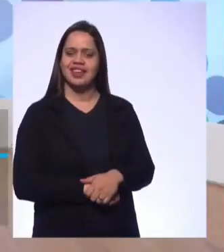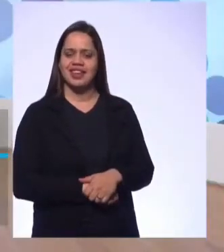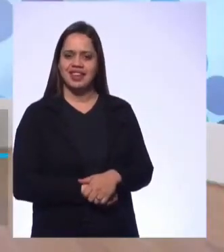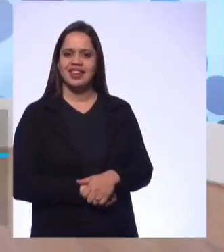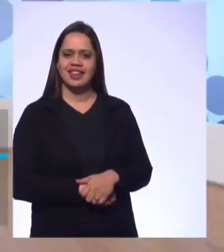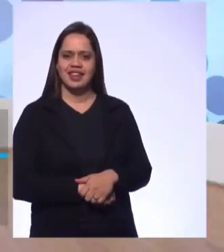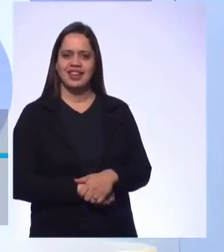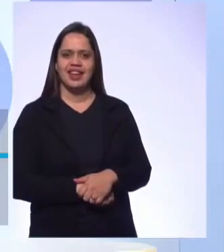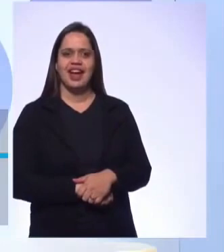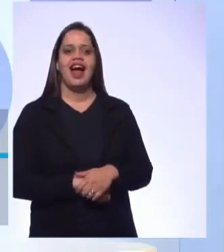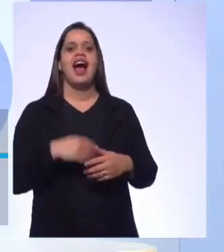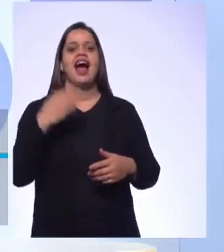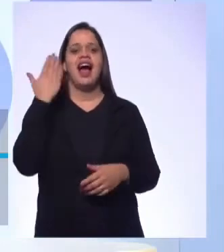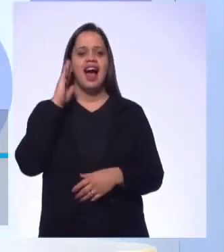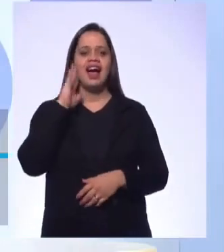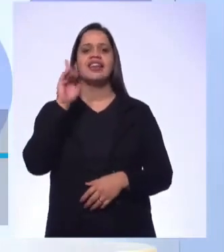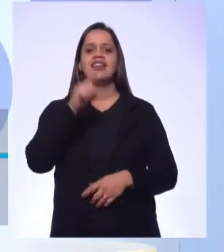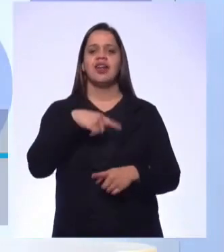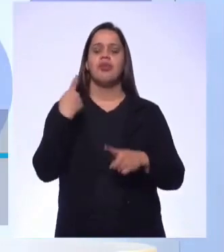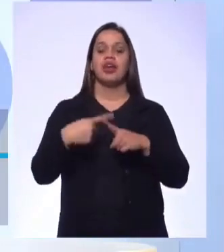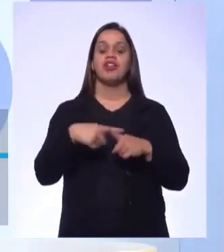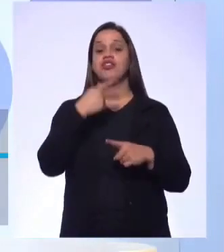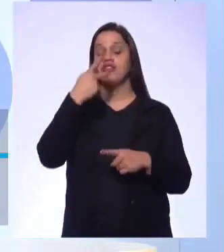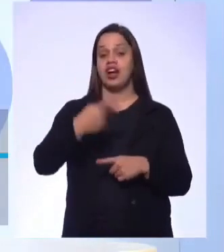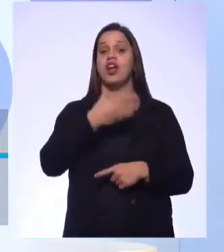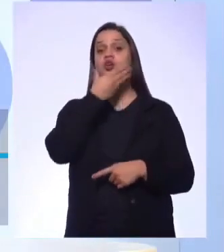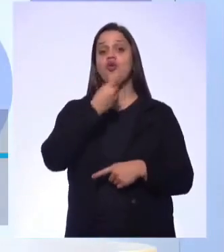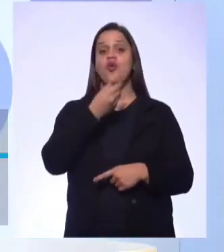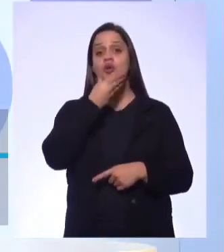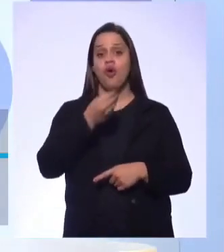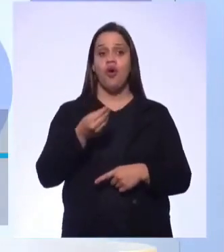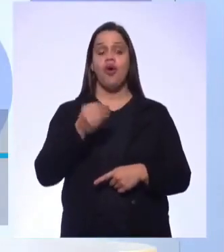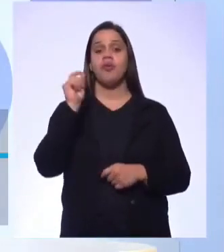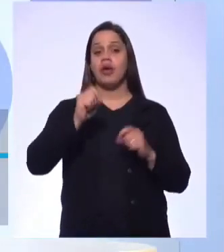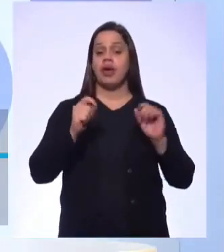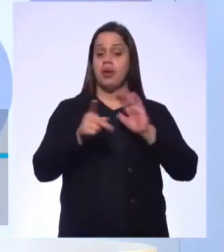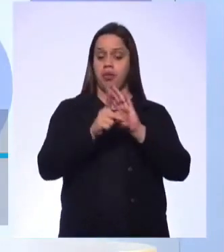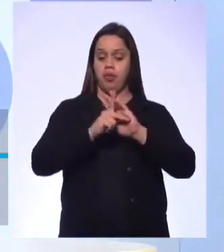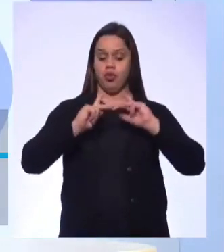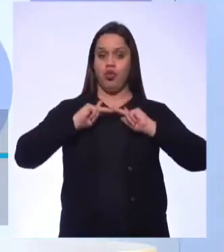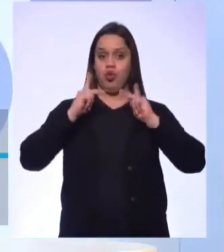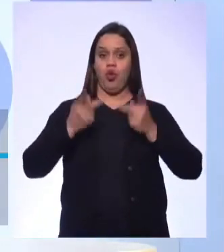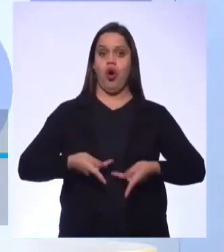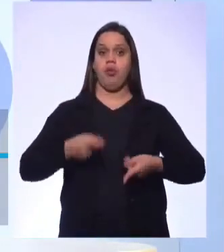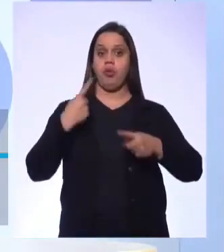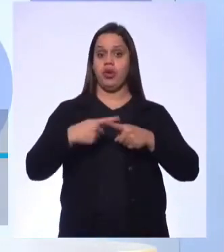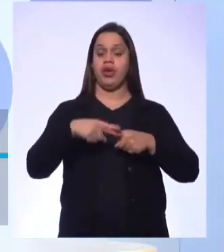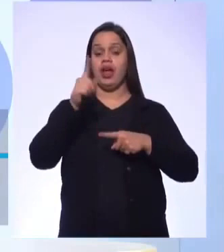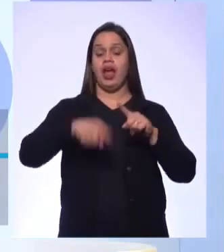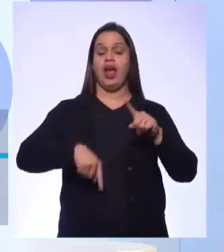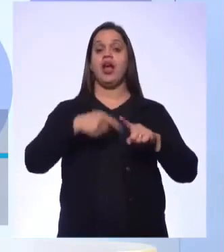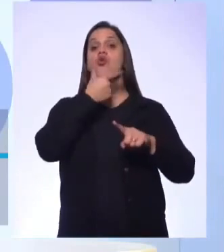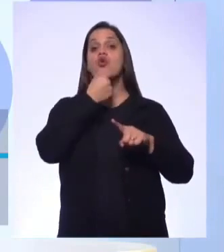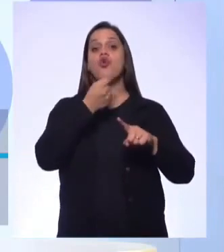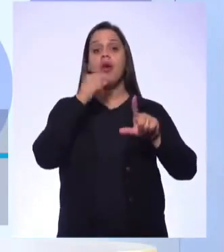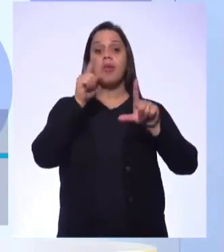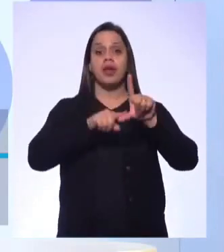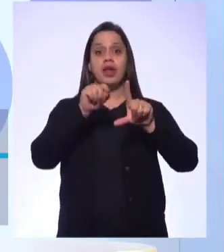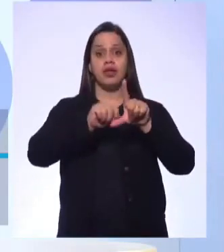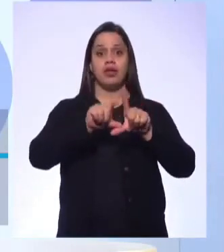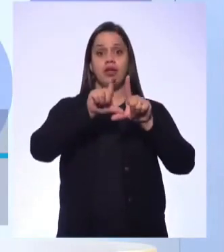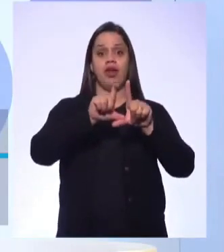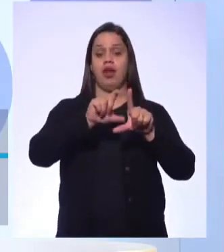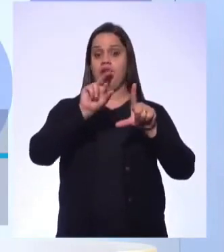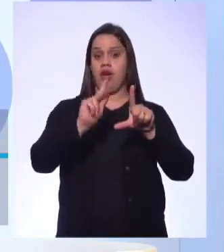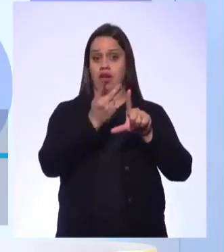Então, eu entendi, Gustavo, é que quando a gente fala o homem no sentido do ser humano, até seria um homem com letra maiúscula aí, né? Não é o gênero